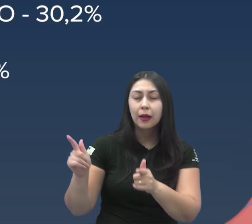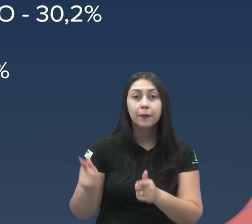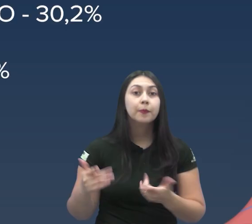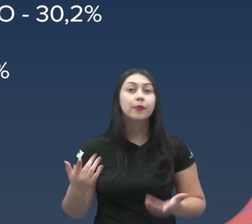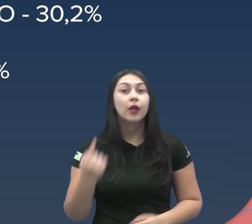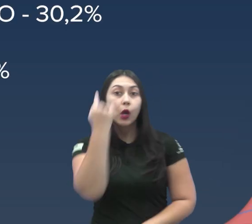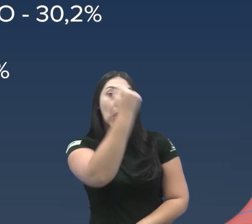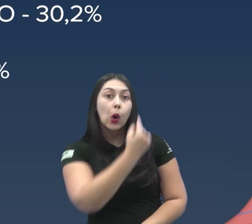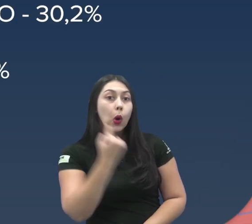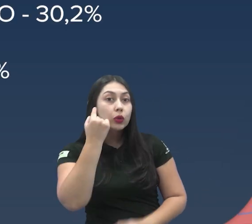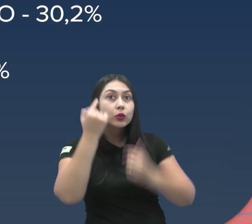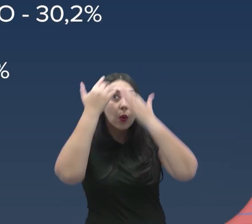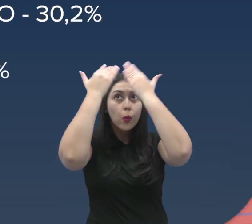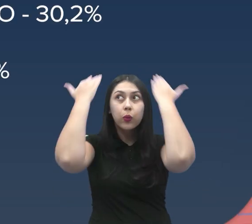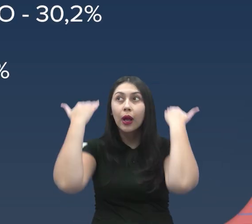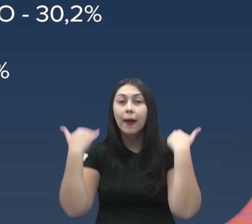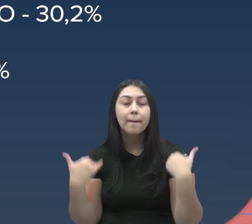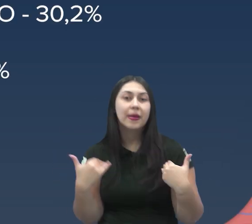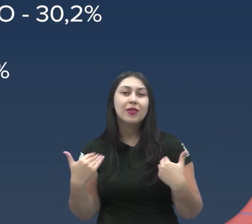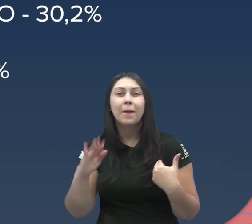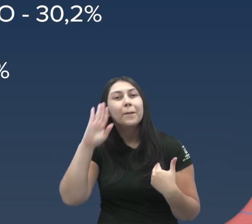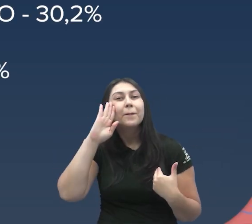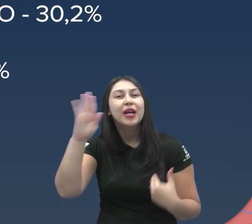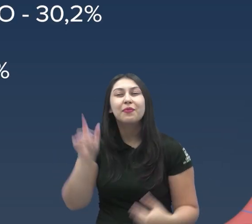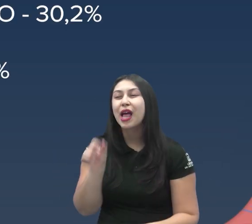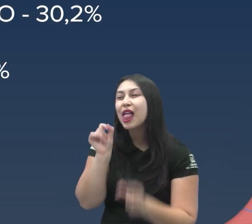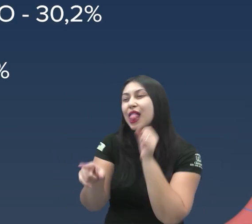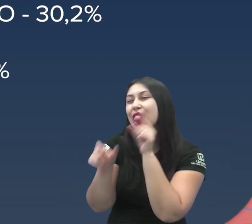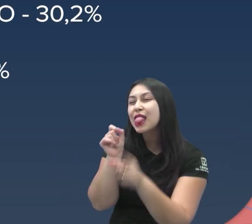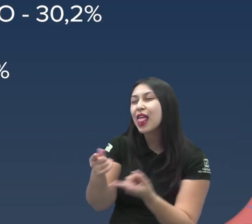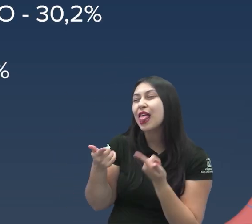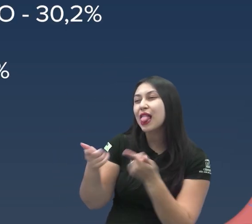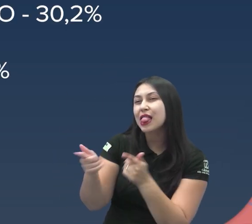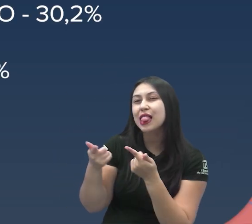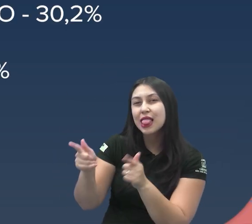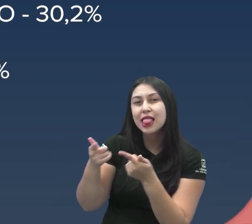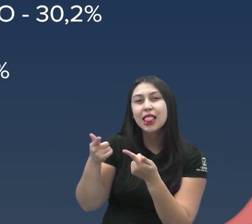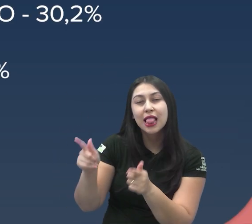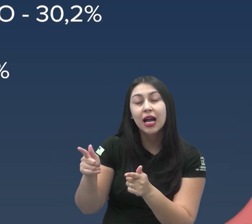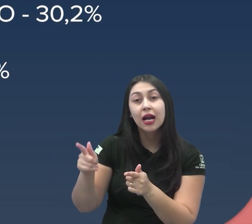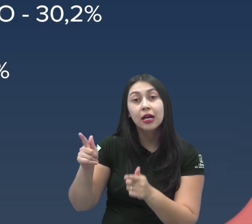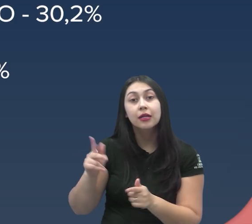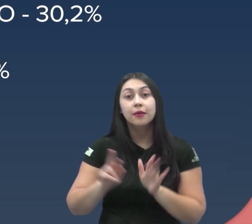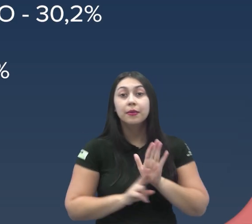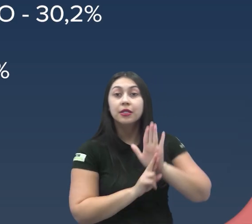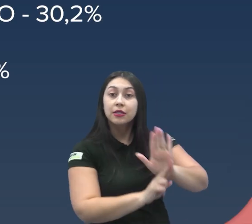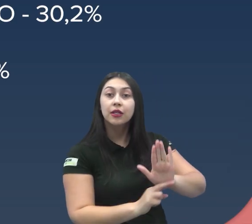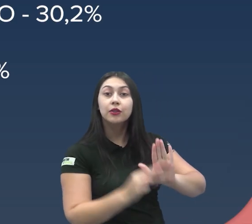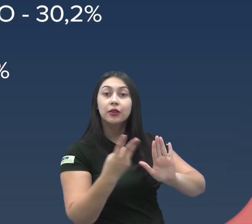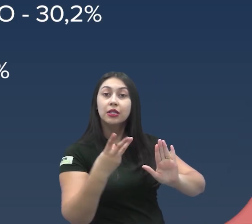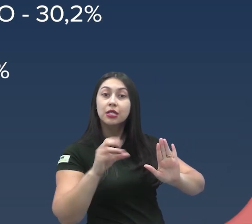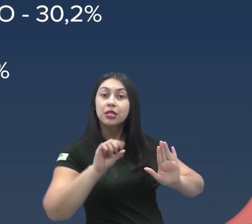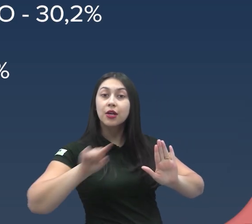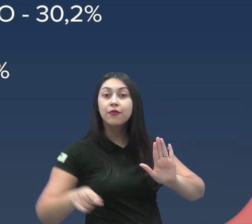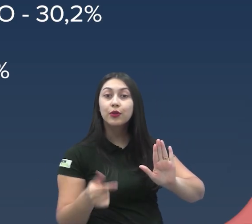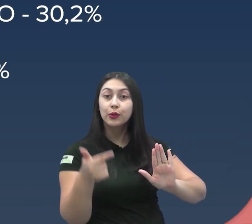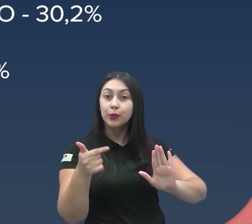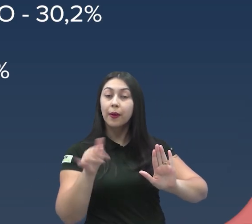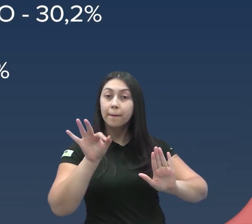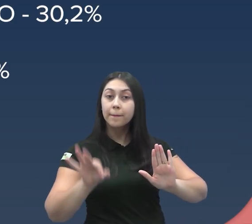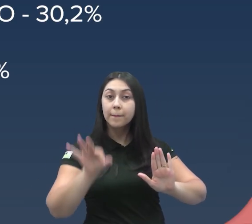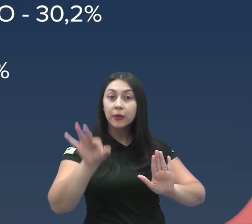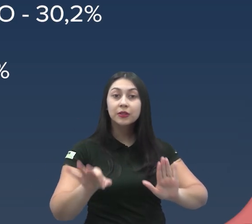a aparência do rosto ou do cabelo são os principais alvos de bullying. Correspondem a 30,2%